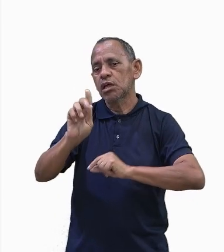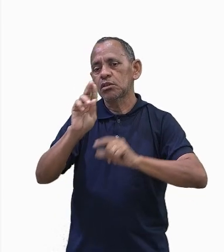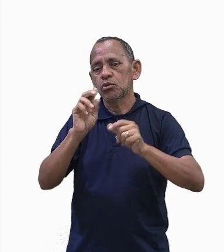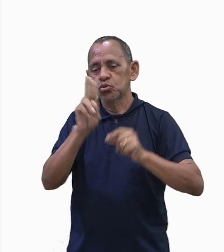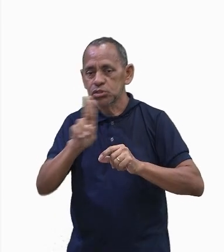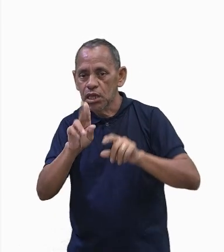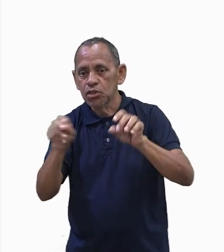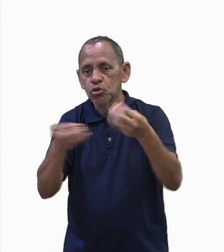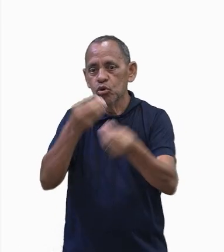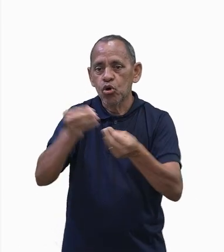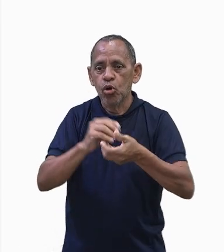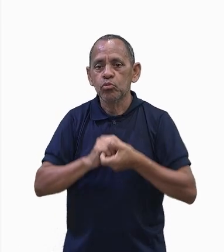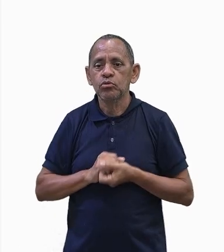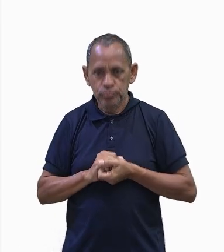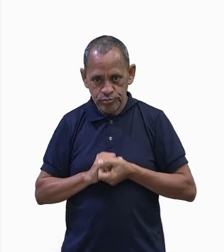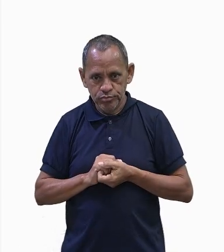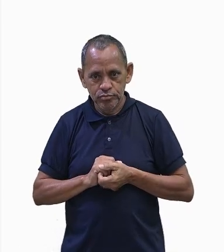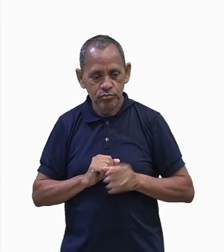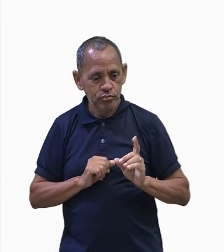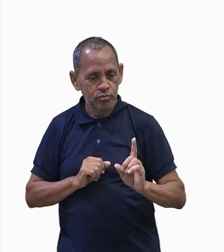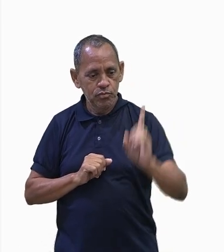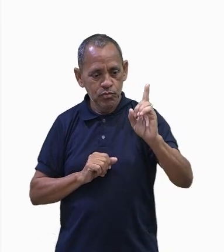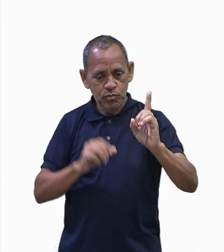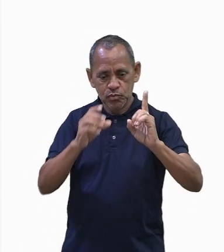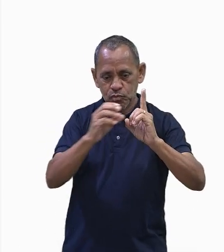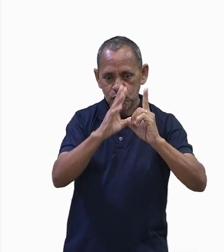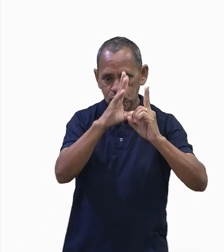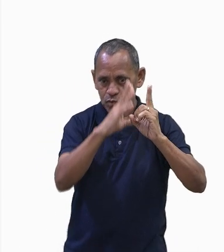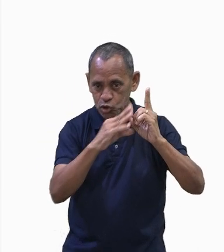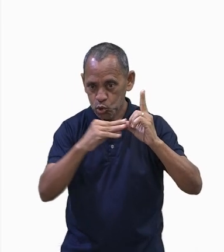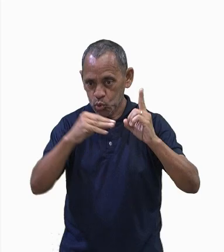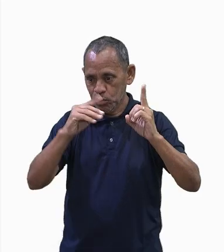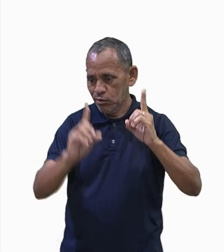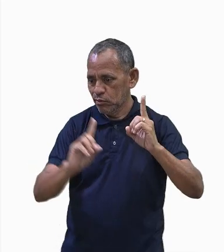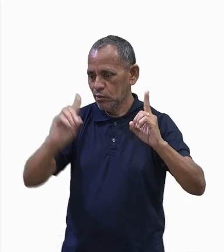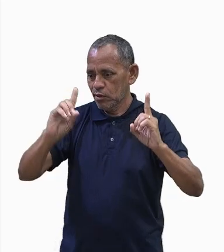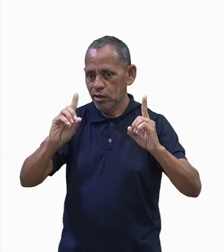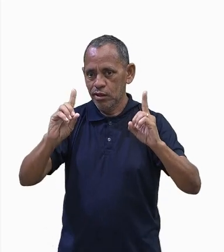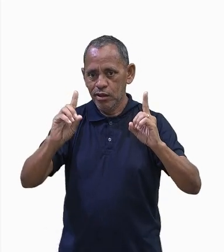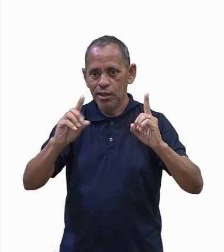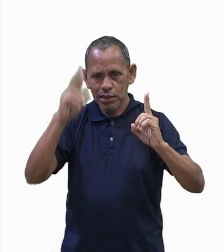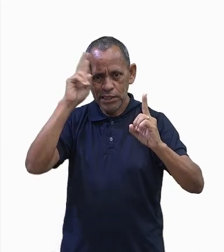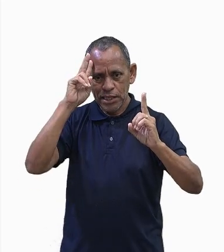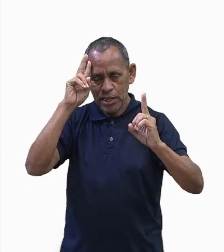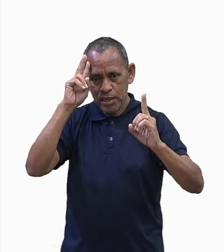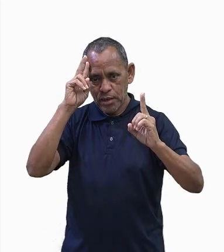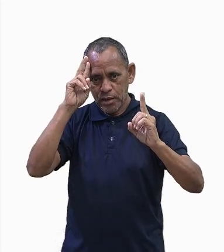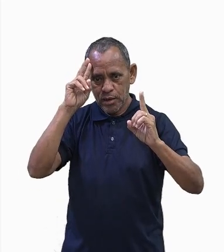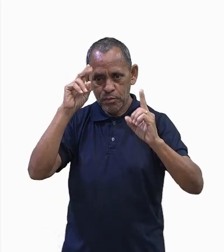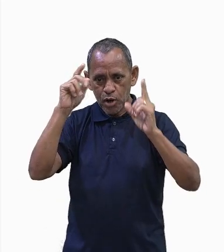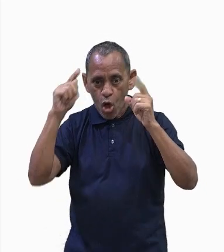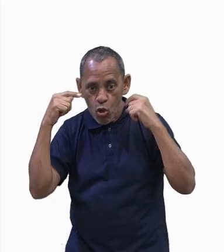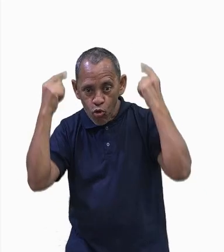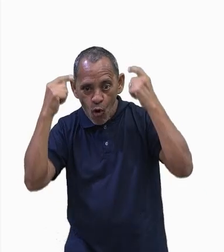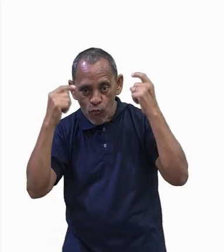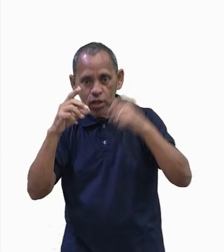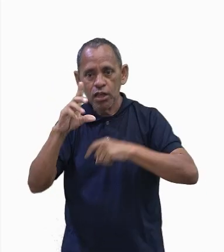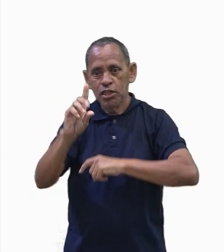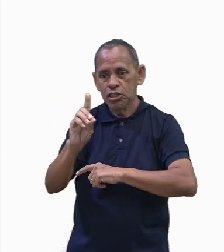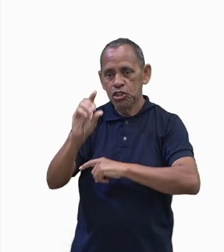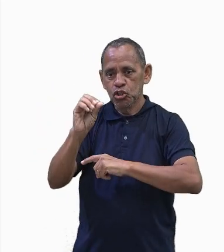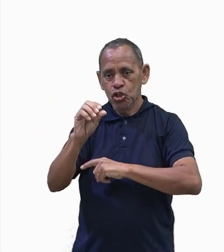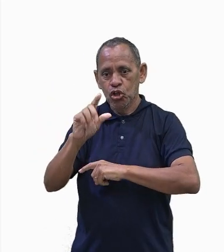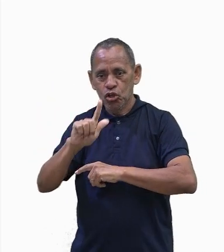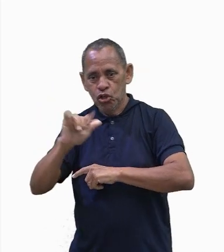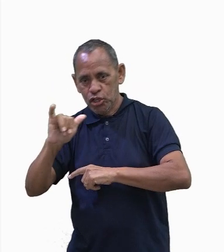falar, então, da ovelha Dolly? Então, aí nós temos representado essa ovelha, né, que ficou muito conhecida através desse processo